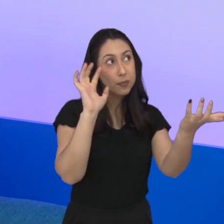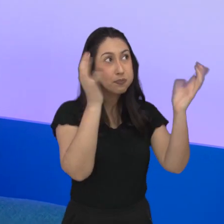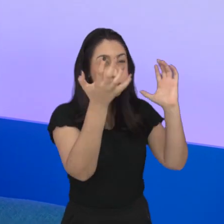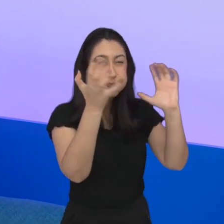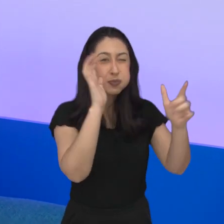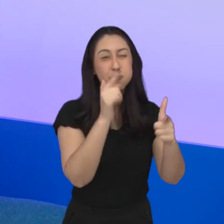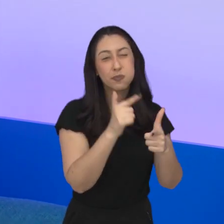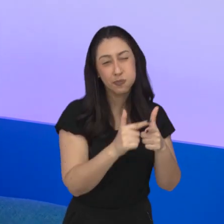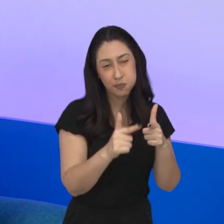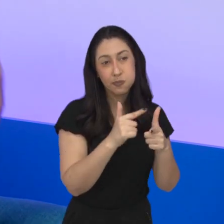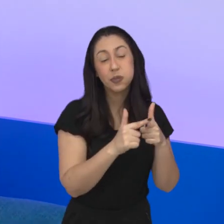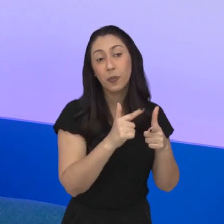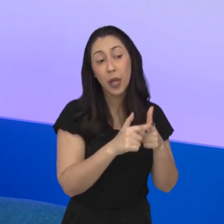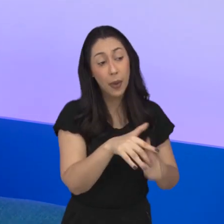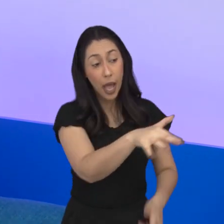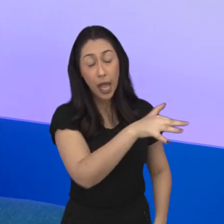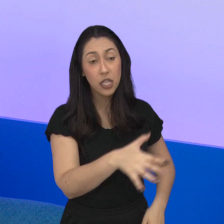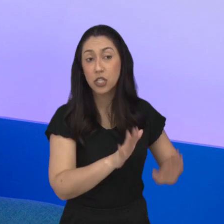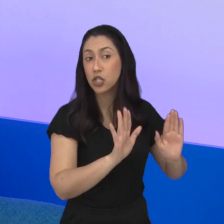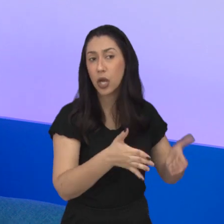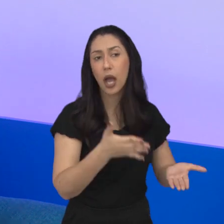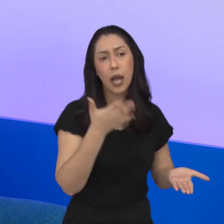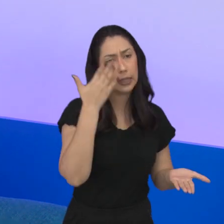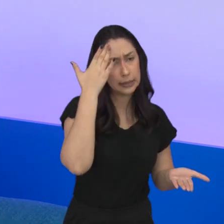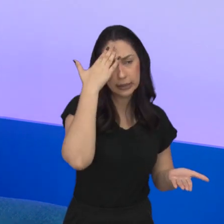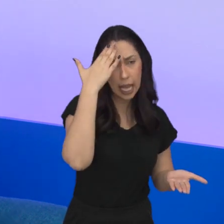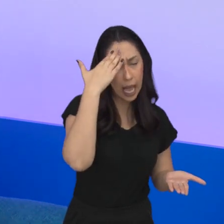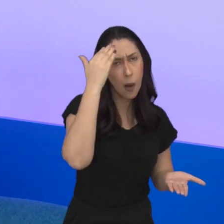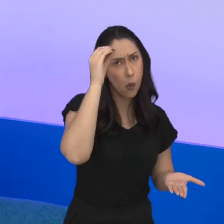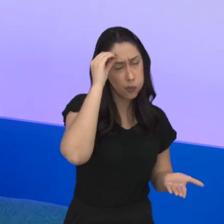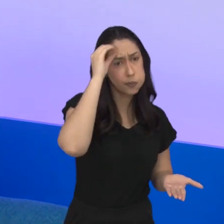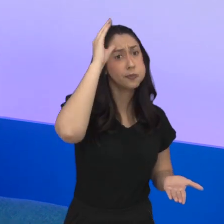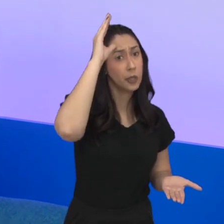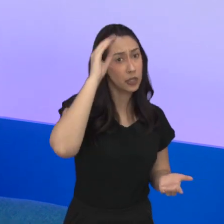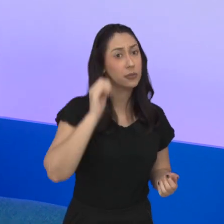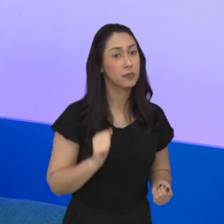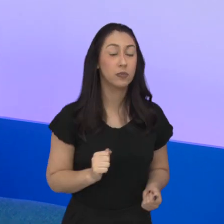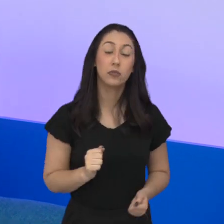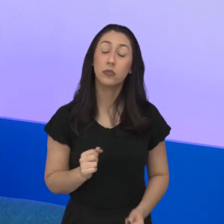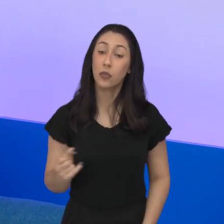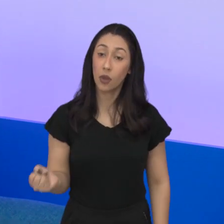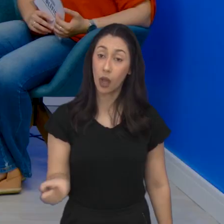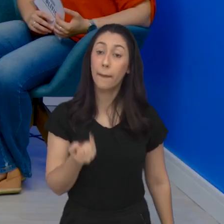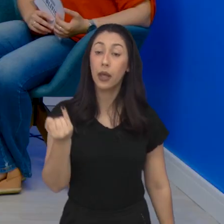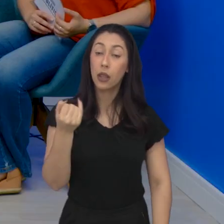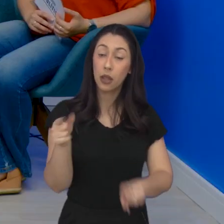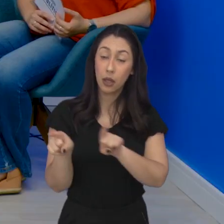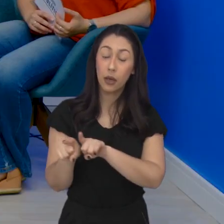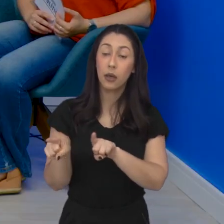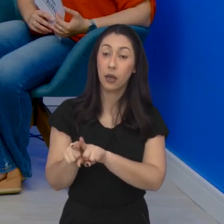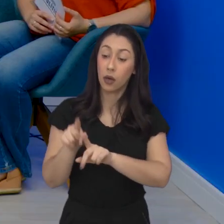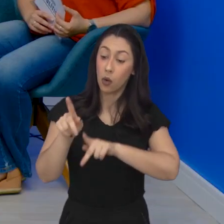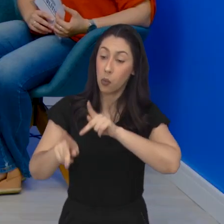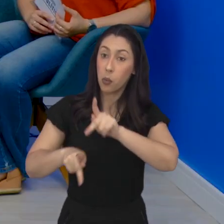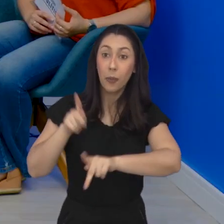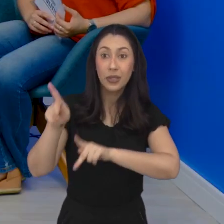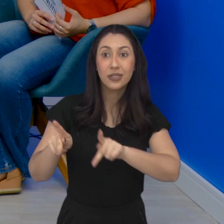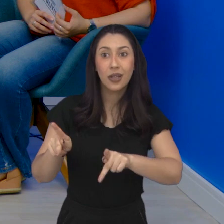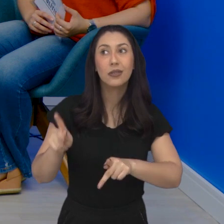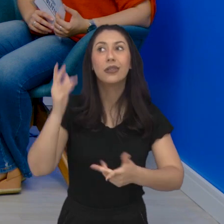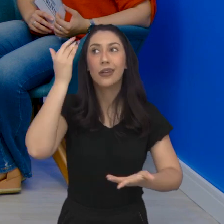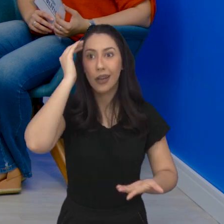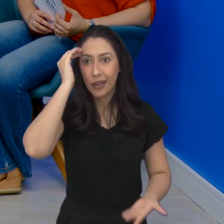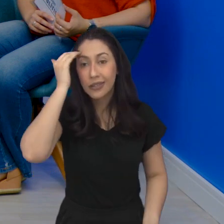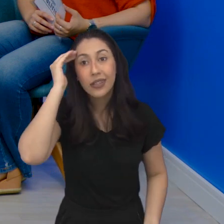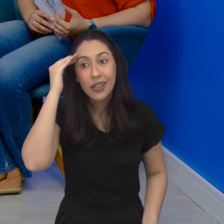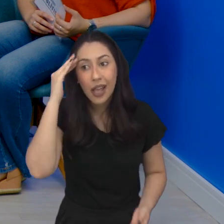pelas mudanças climáticas, e esse conhecimento já vai ser intrínseco e pode auxiliar bastante. É importante também a população ter